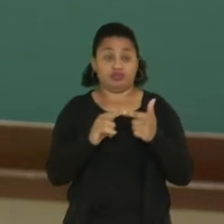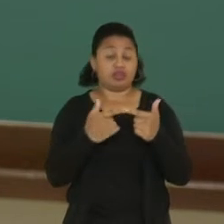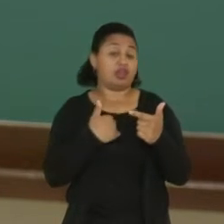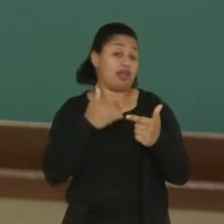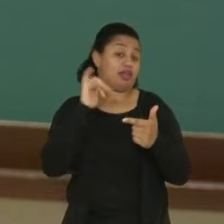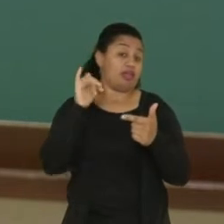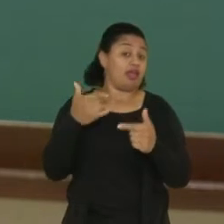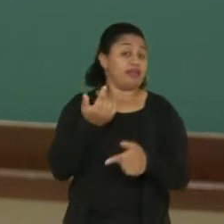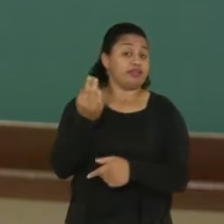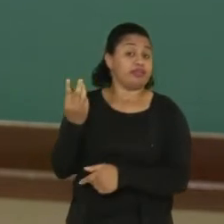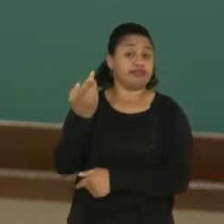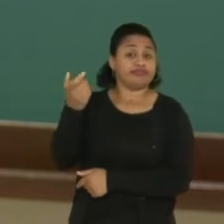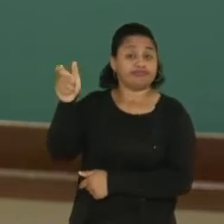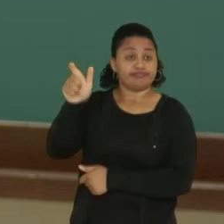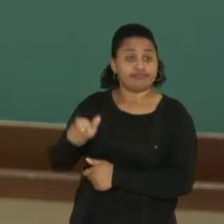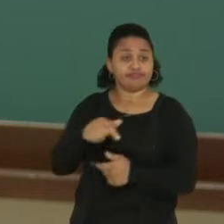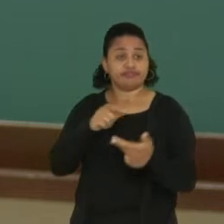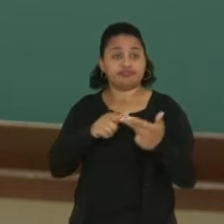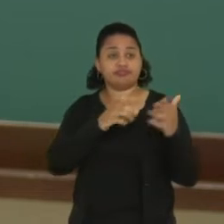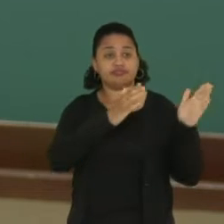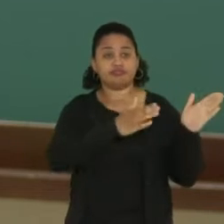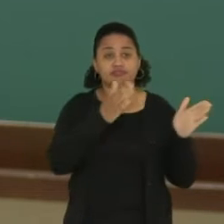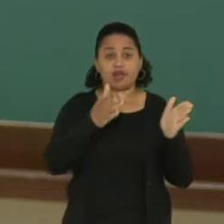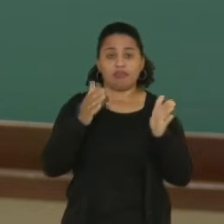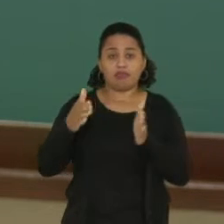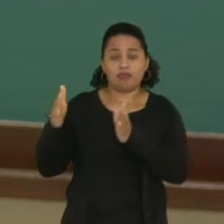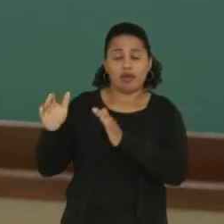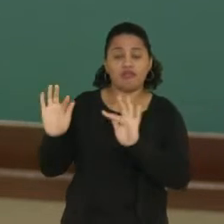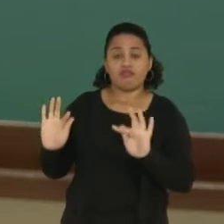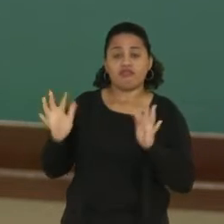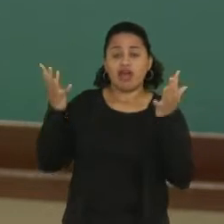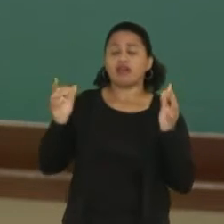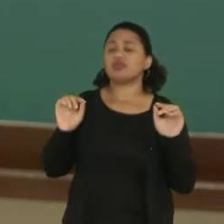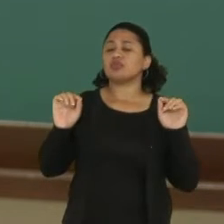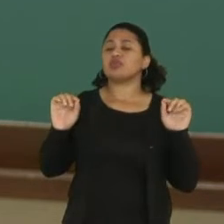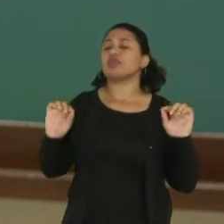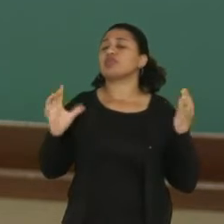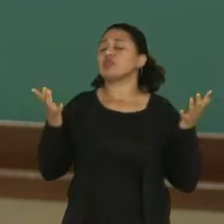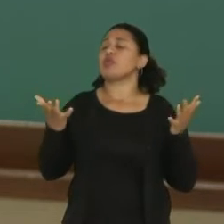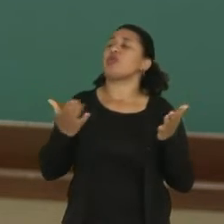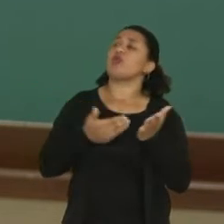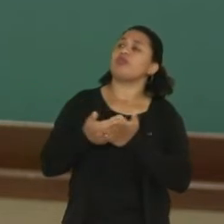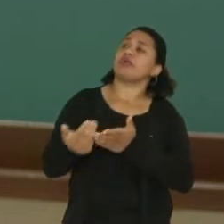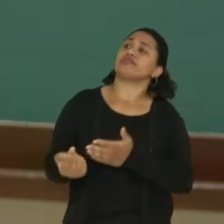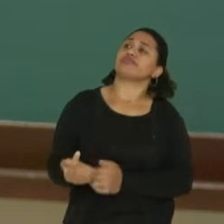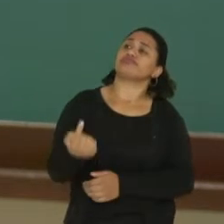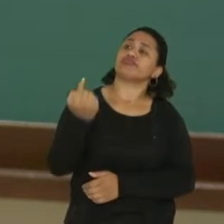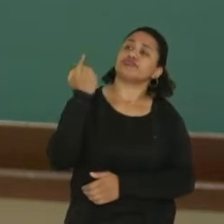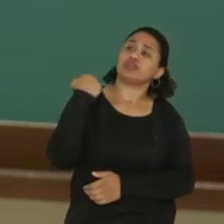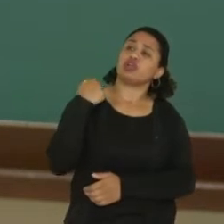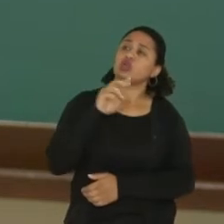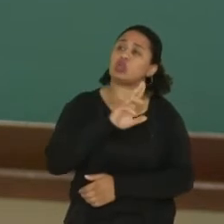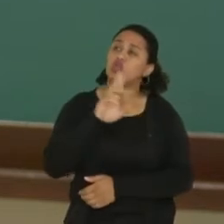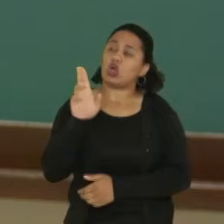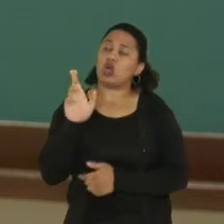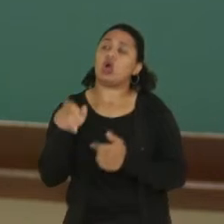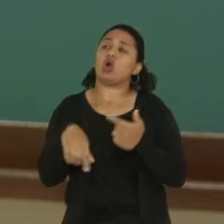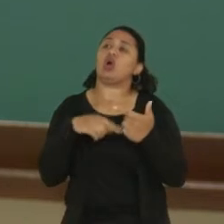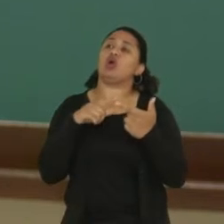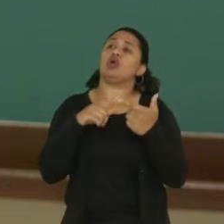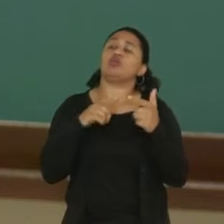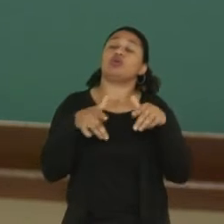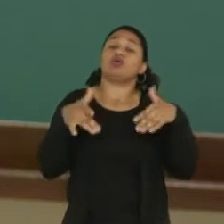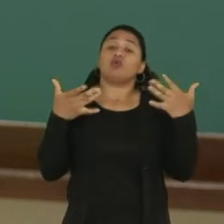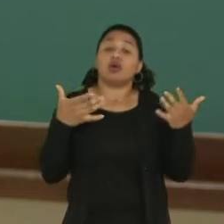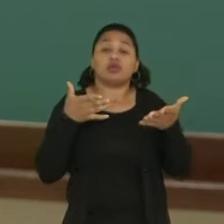terceira. Ordem cronológica dos fatos. Então, começa-se remotamente lá com o nome completo, o ano em